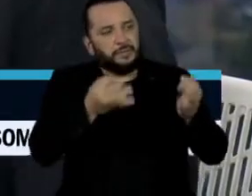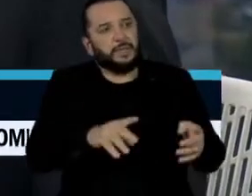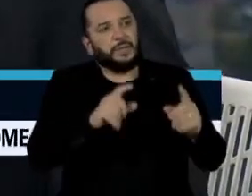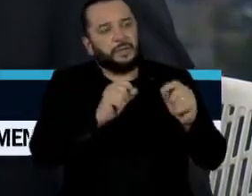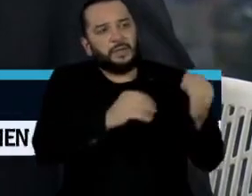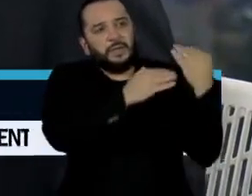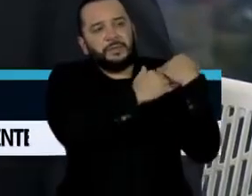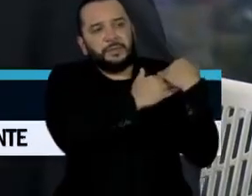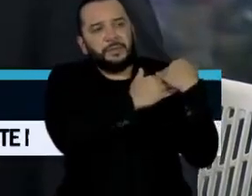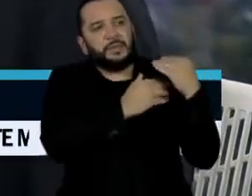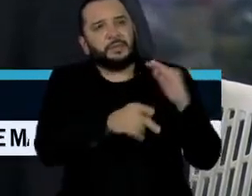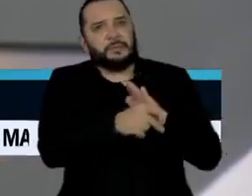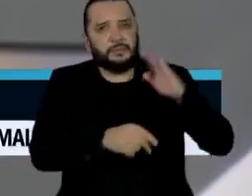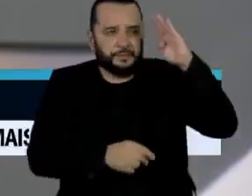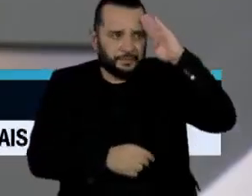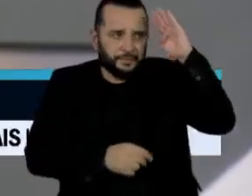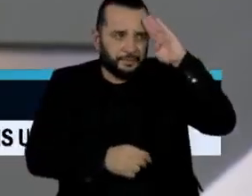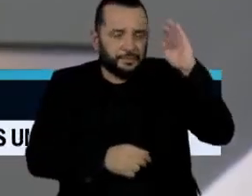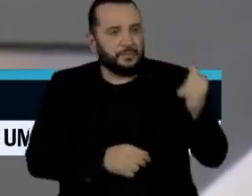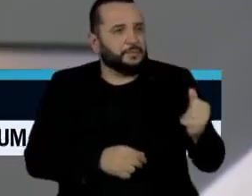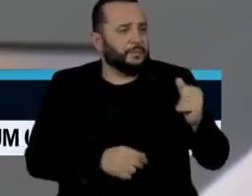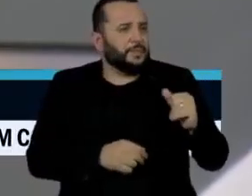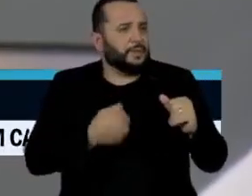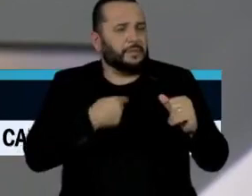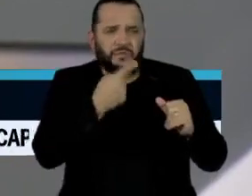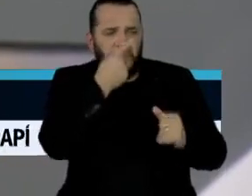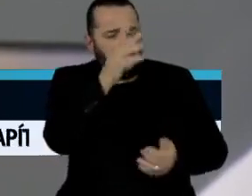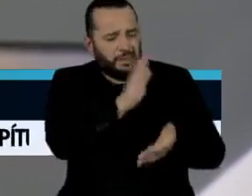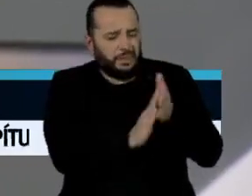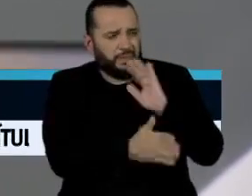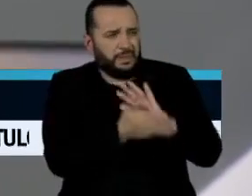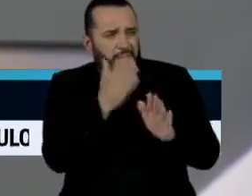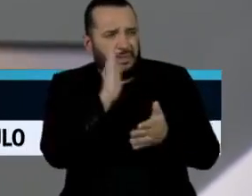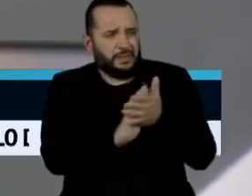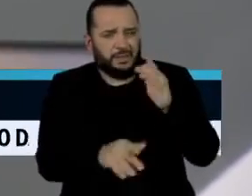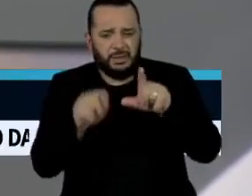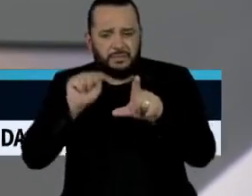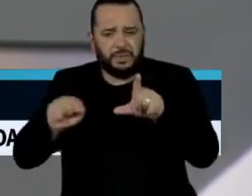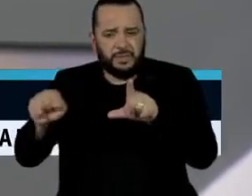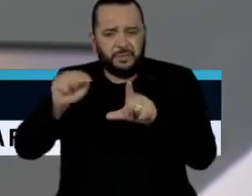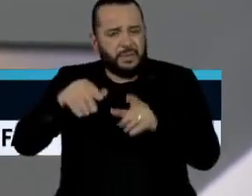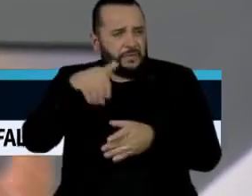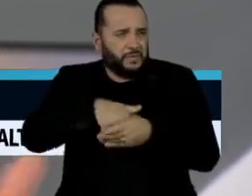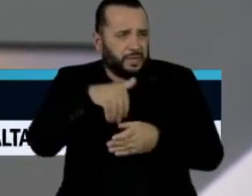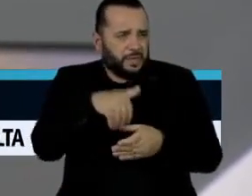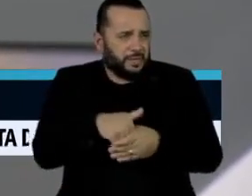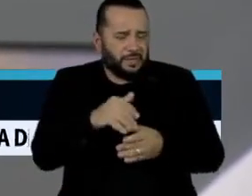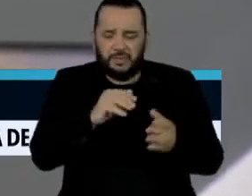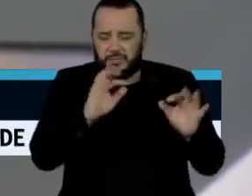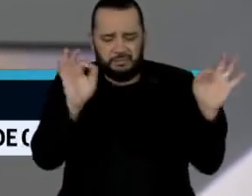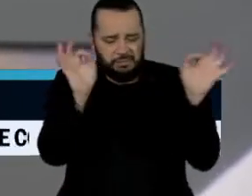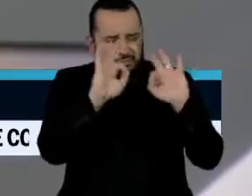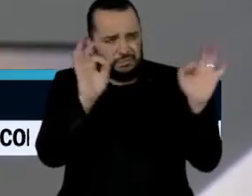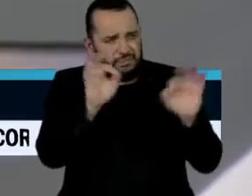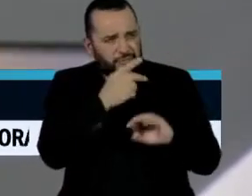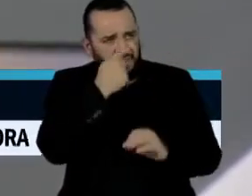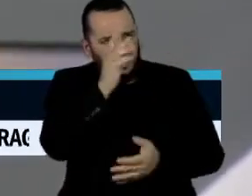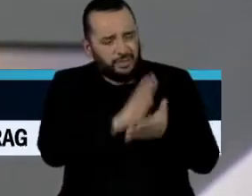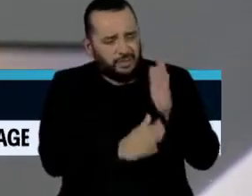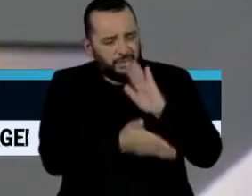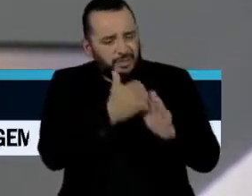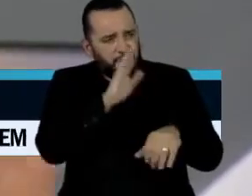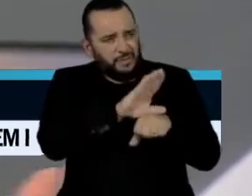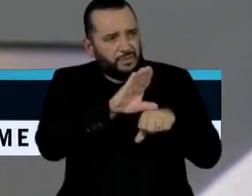funções e papel das Forças Armadas e nenhuma diz respeito à a questão eleitoral e mesmo havendo transparência